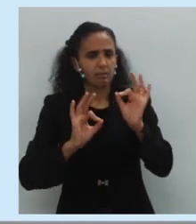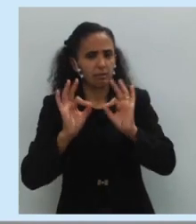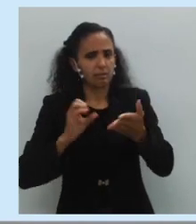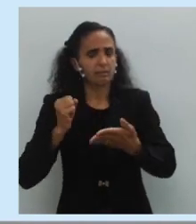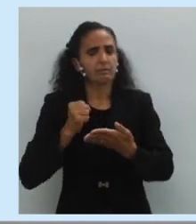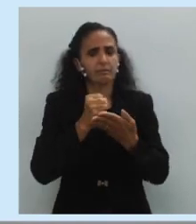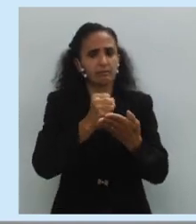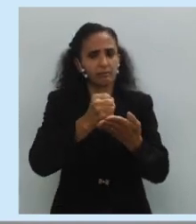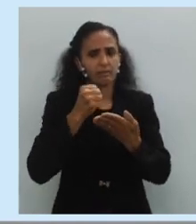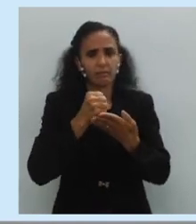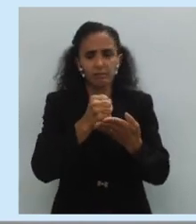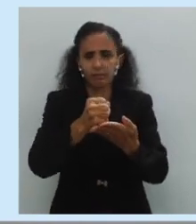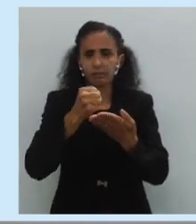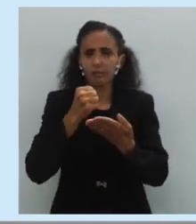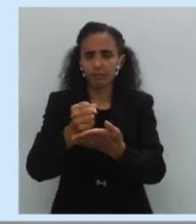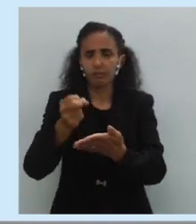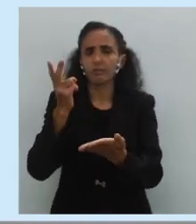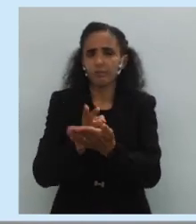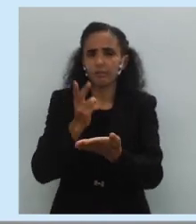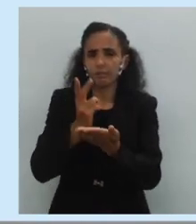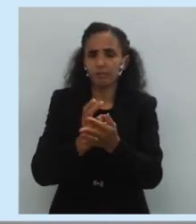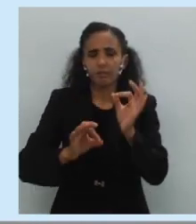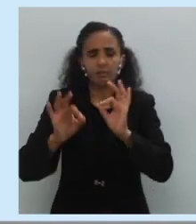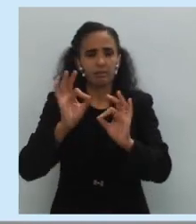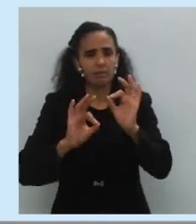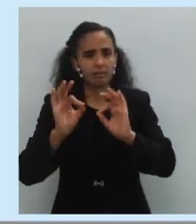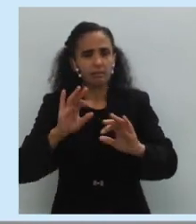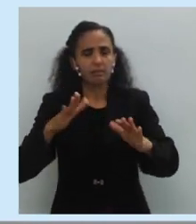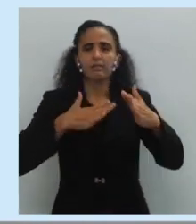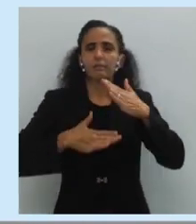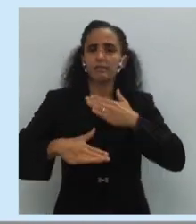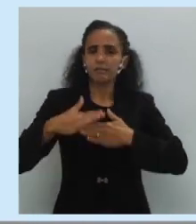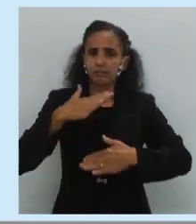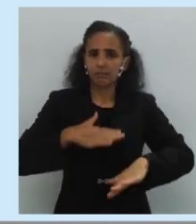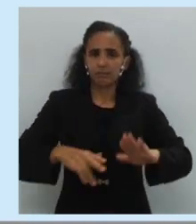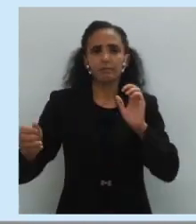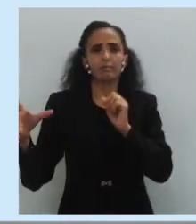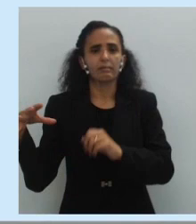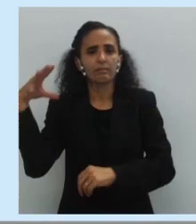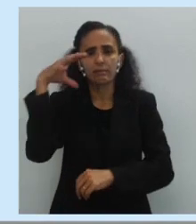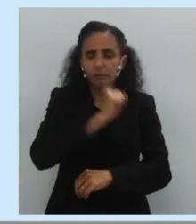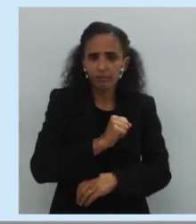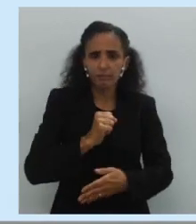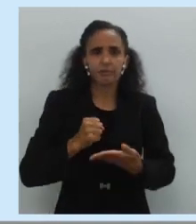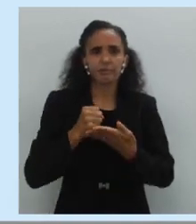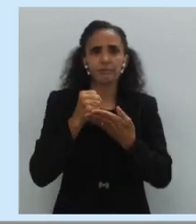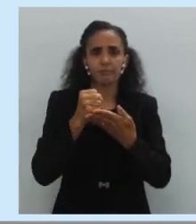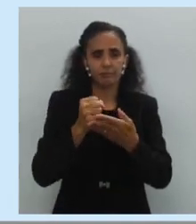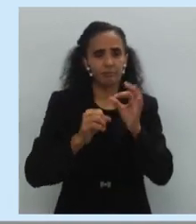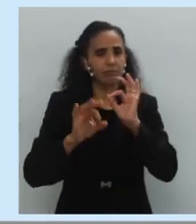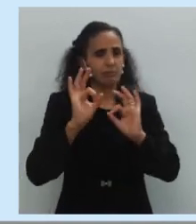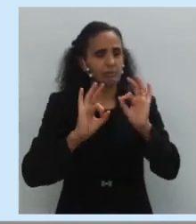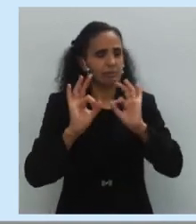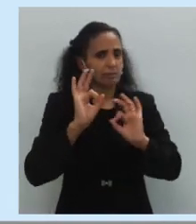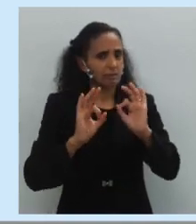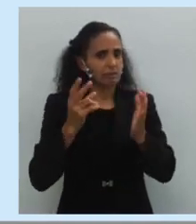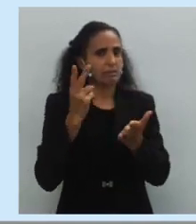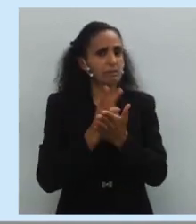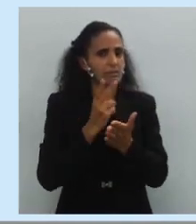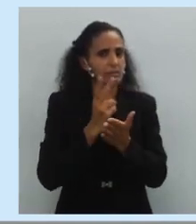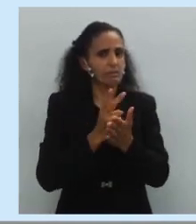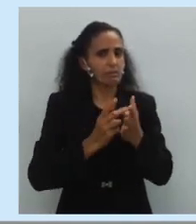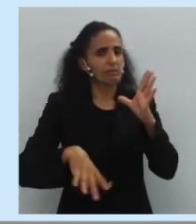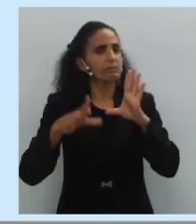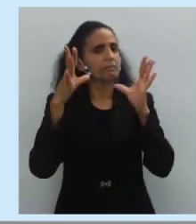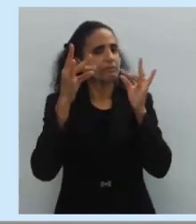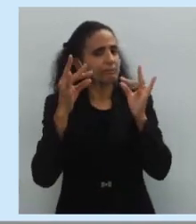contagem, ela vai variar a um ritmo, né, de lento, né, a rápido, né? Então, se